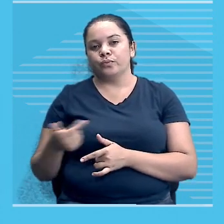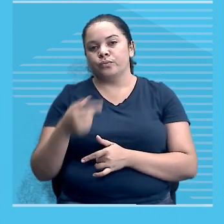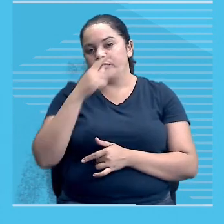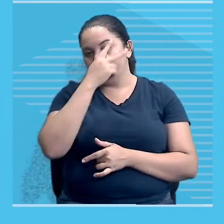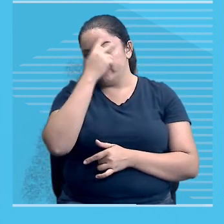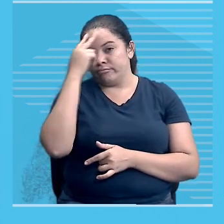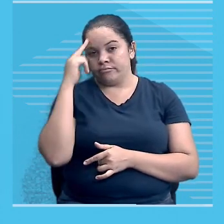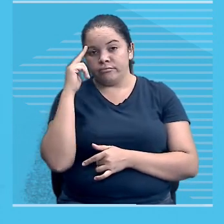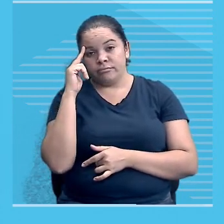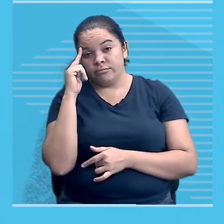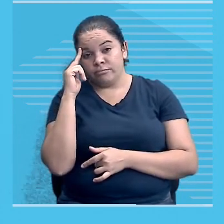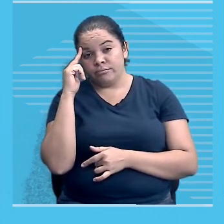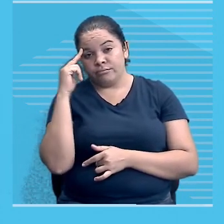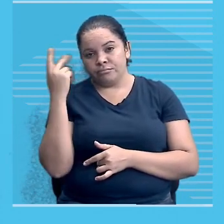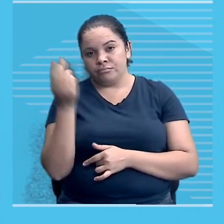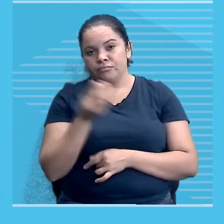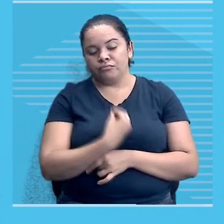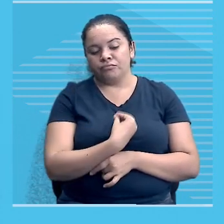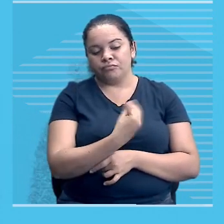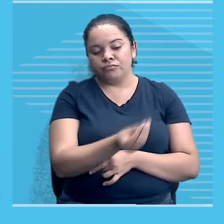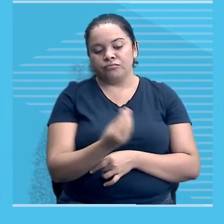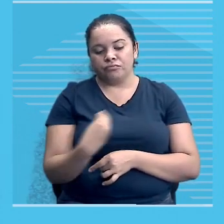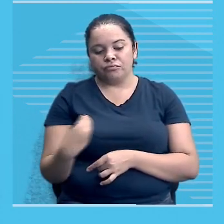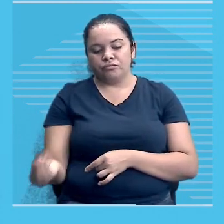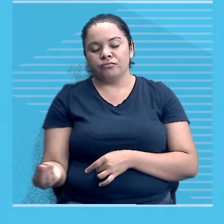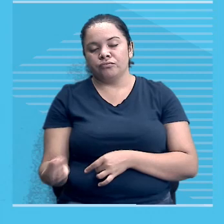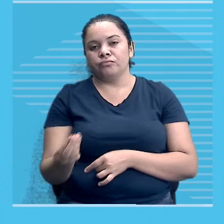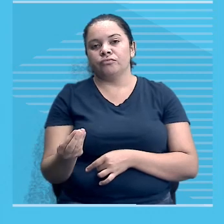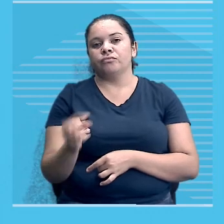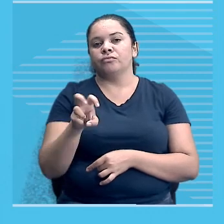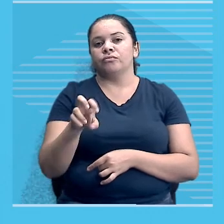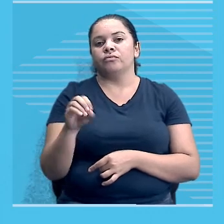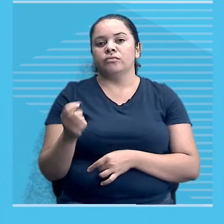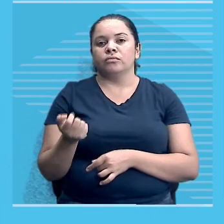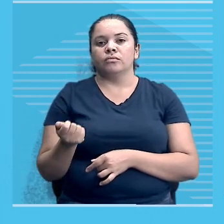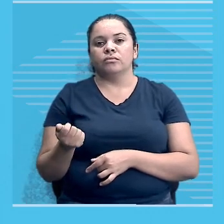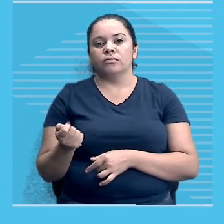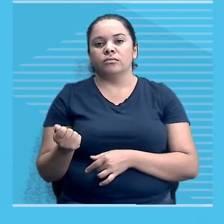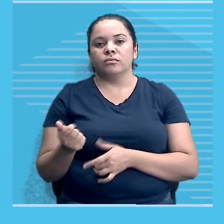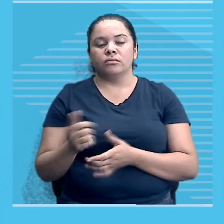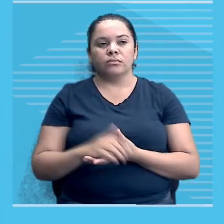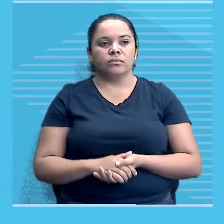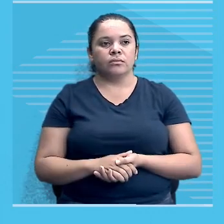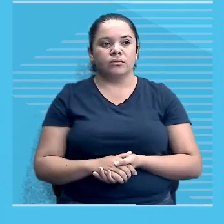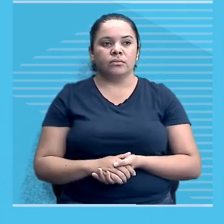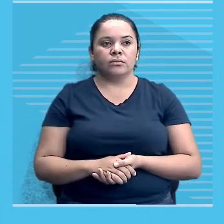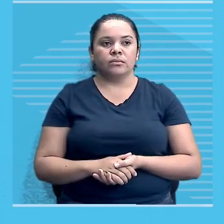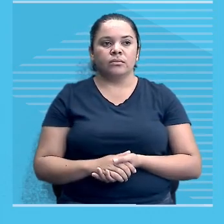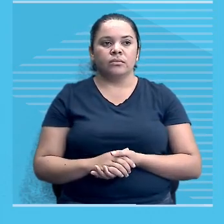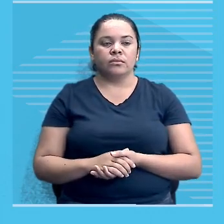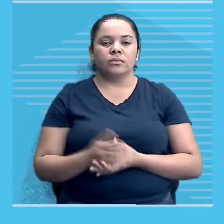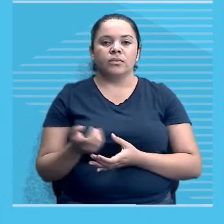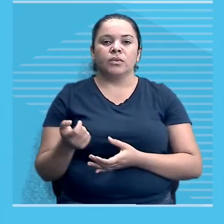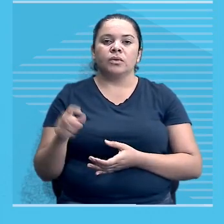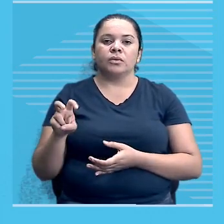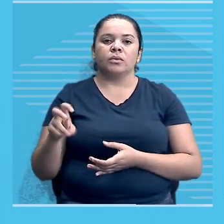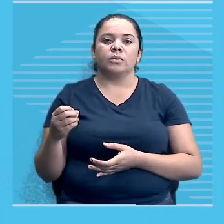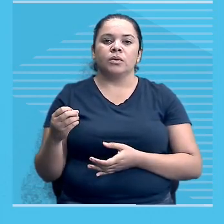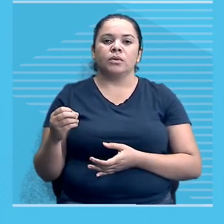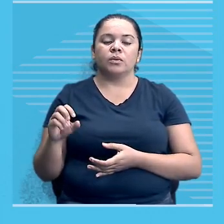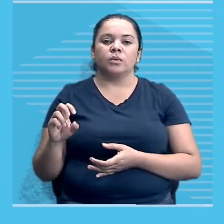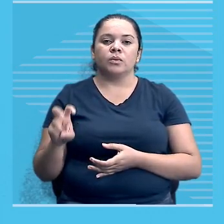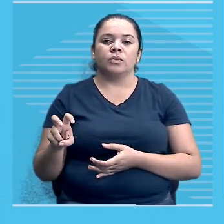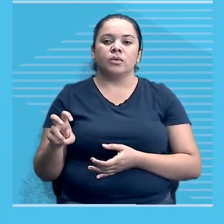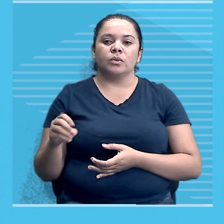duas pessoas você vai dar 50 centavos para cada 50 centavos é menor do que 1 ou maior do que